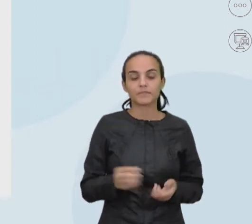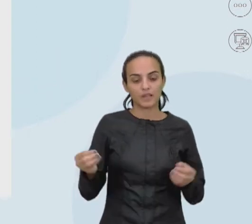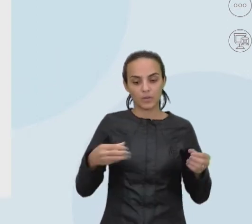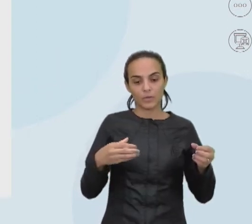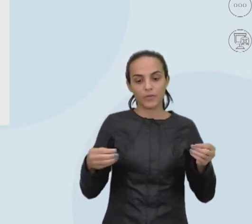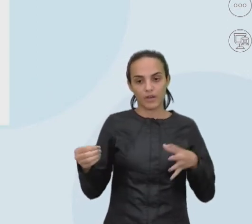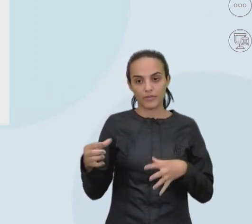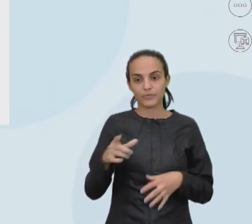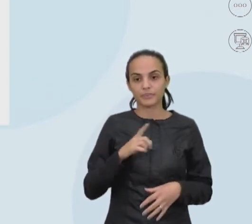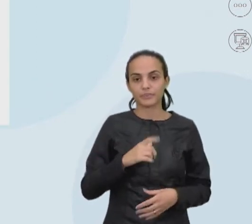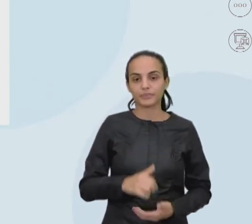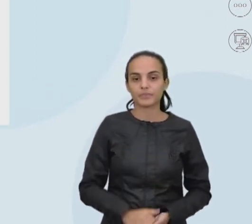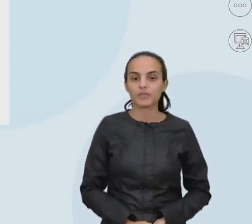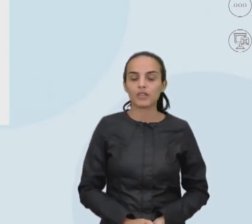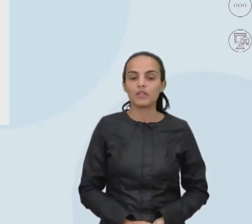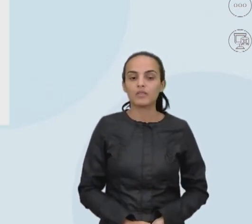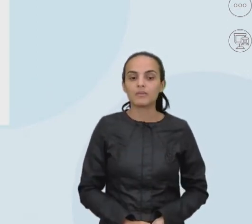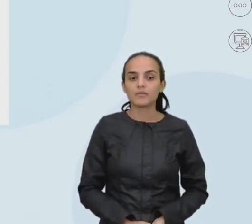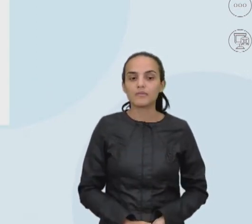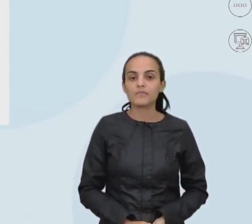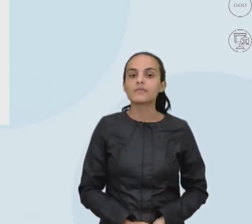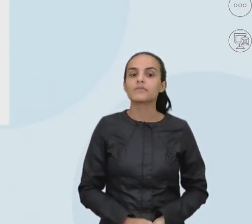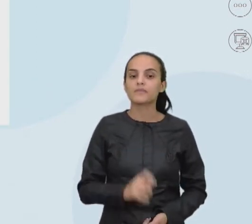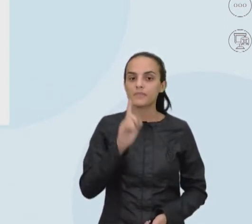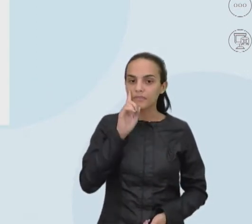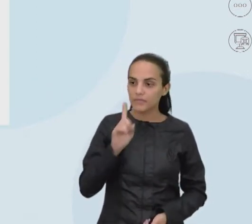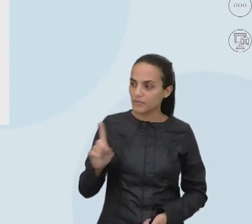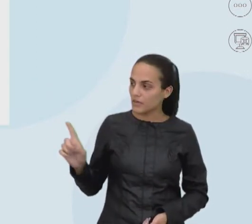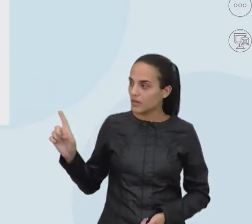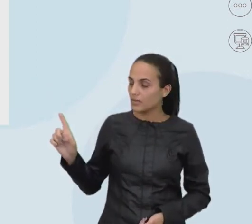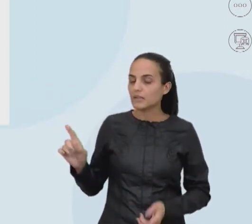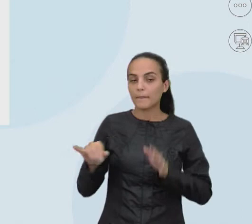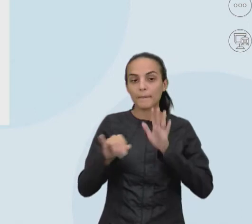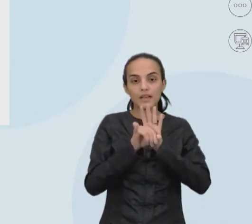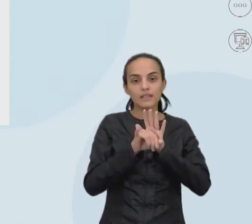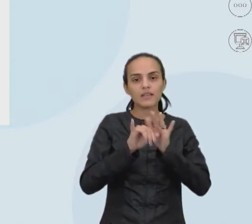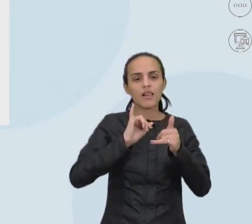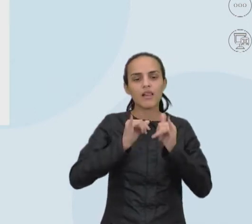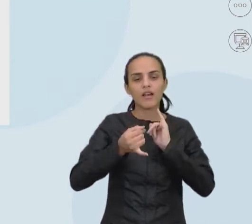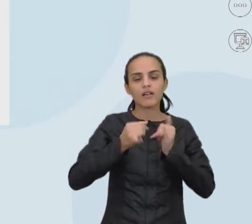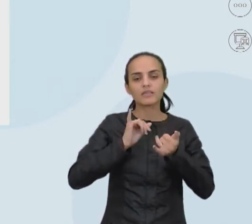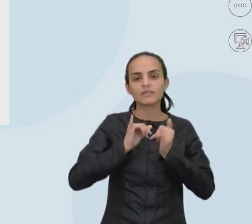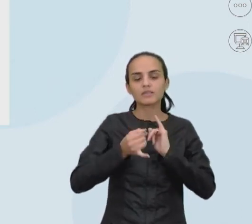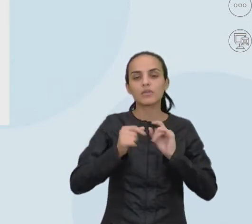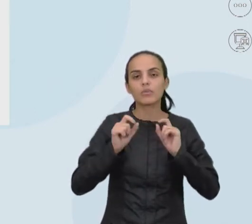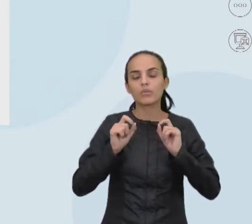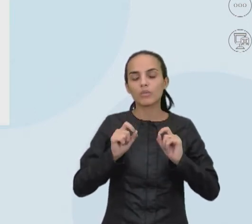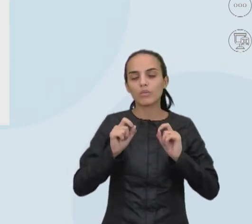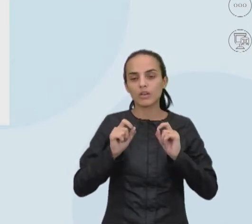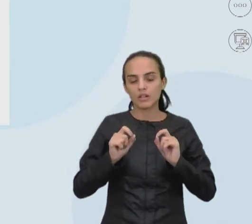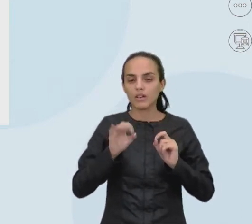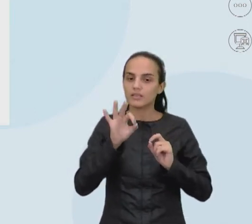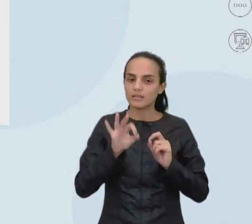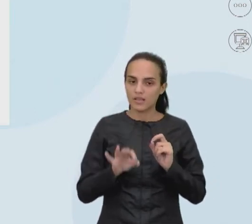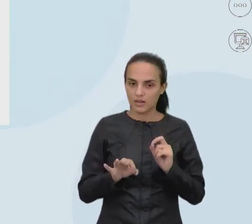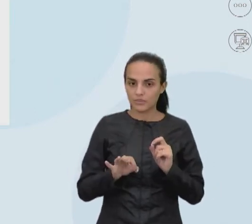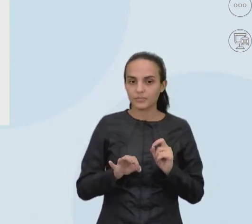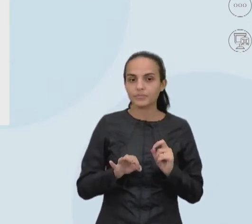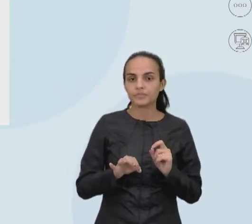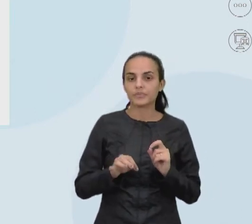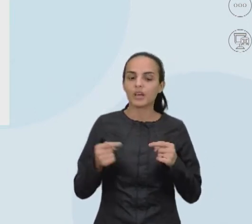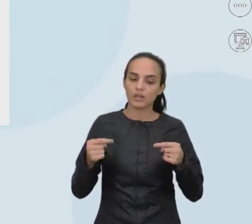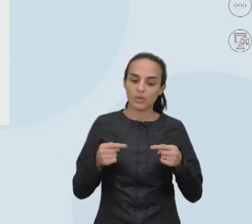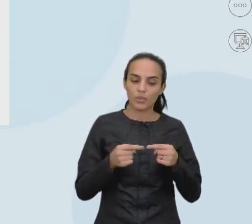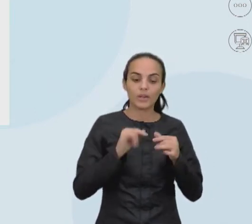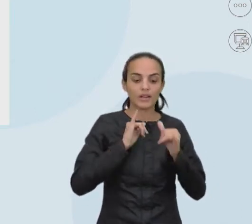renovável. Aí aqui é a matriz elétrica. O que é a matriz elétrica? É efetivamente a matriz